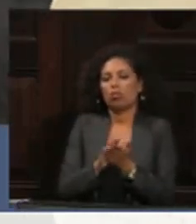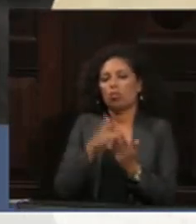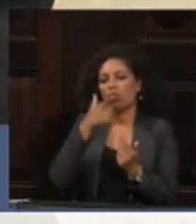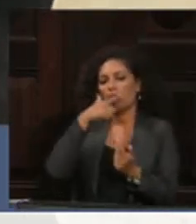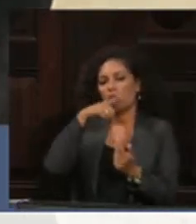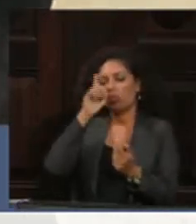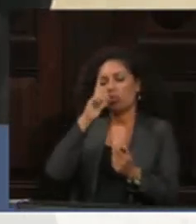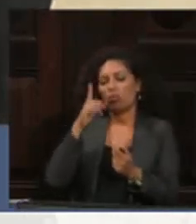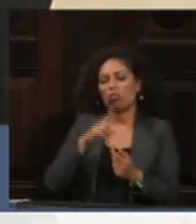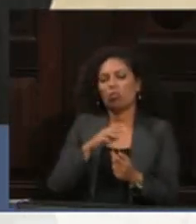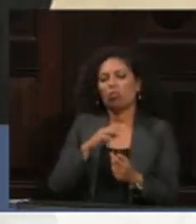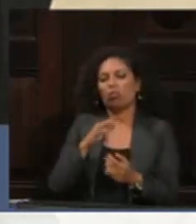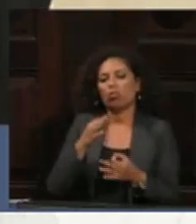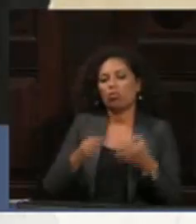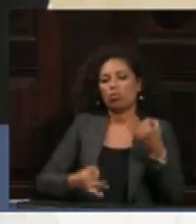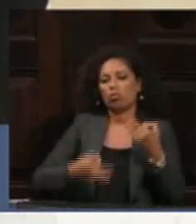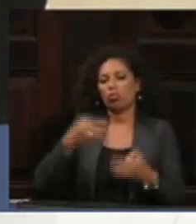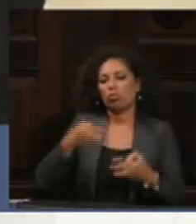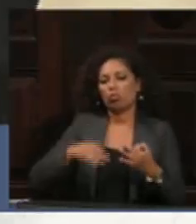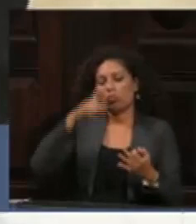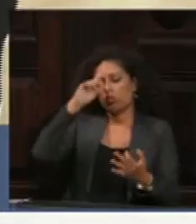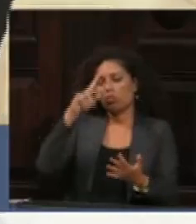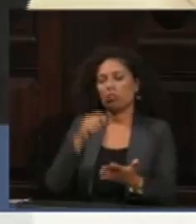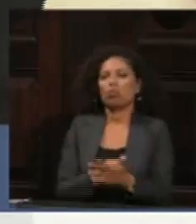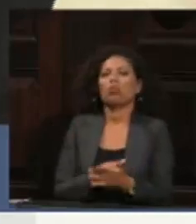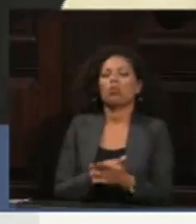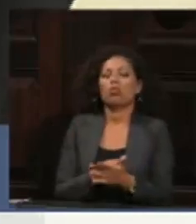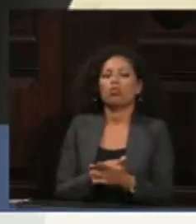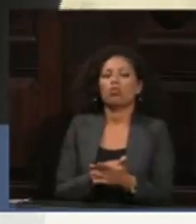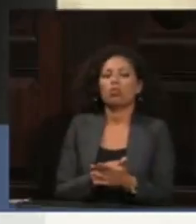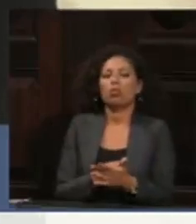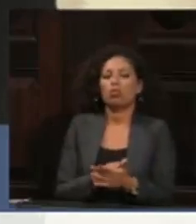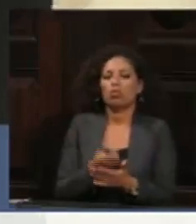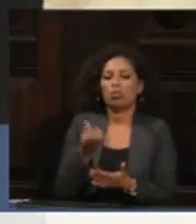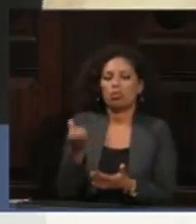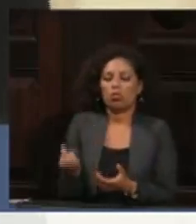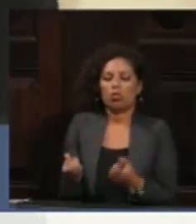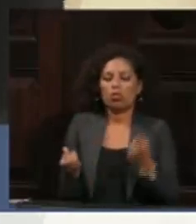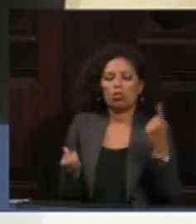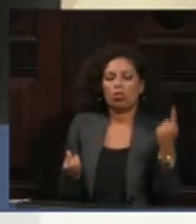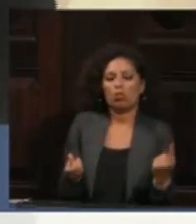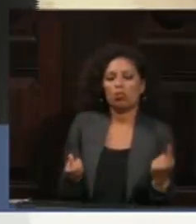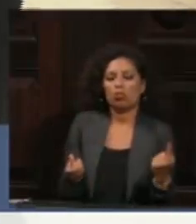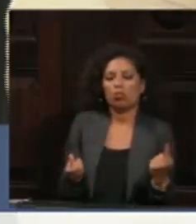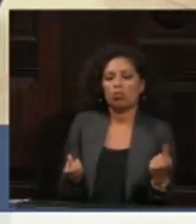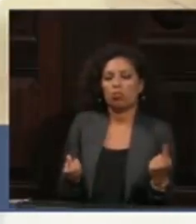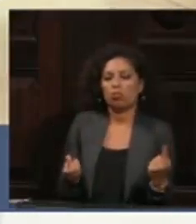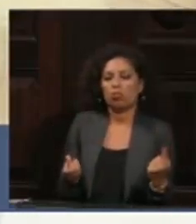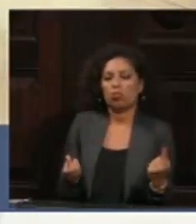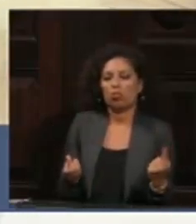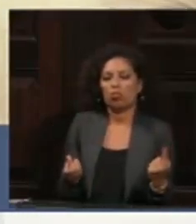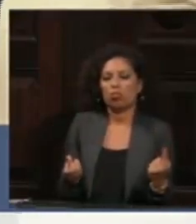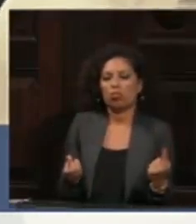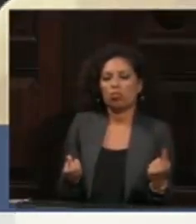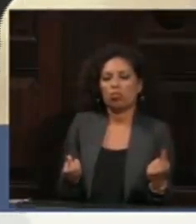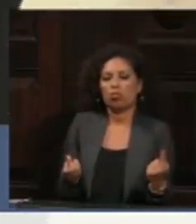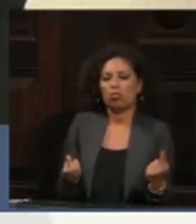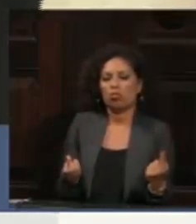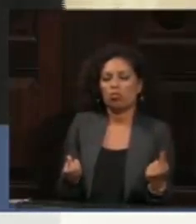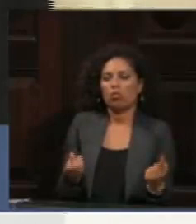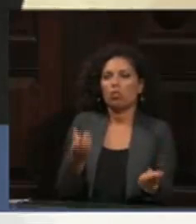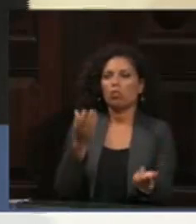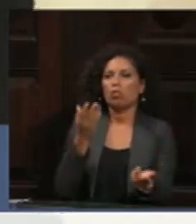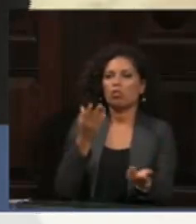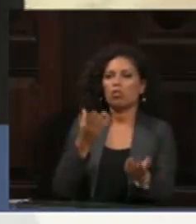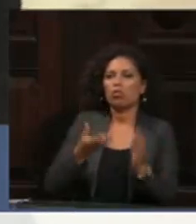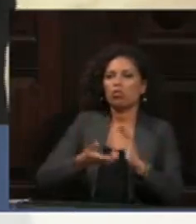Ontem o Tribunal de Justiça decidiu por 6 votos a 1 pelo relaxamento da